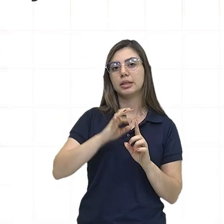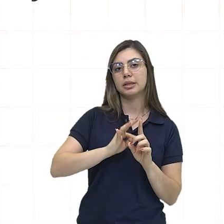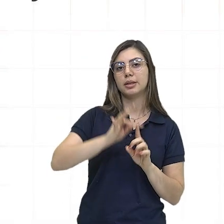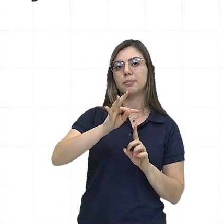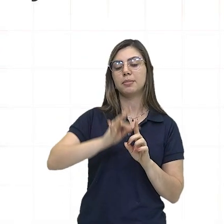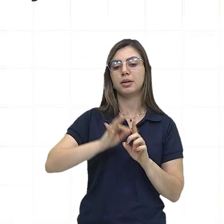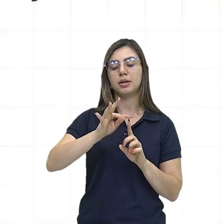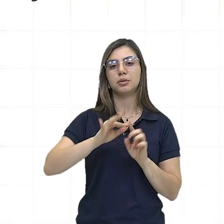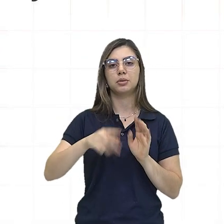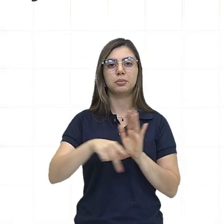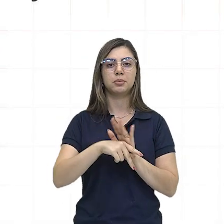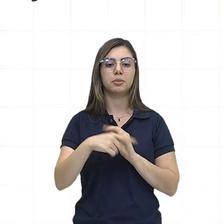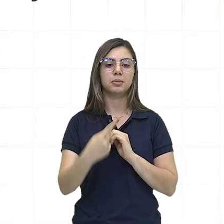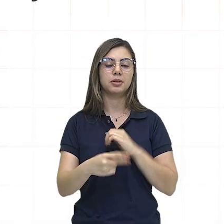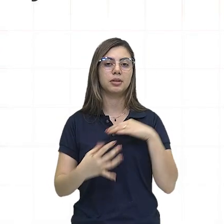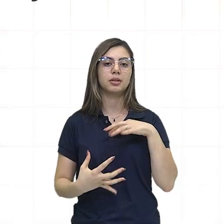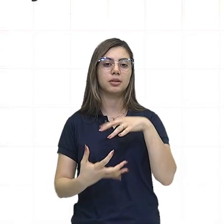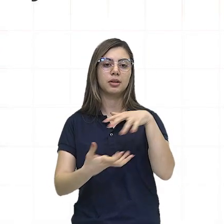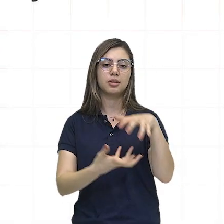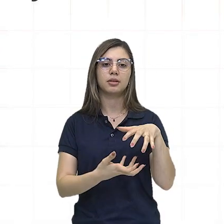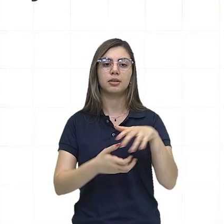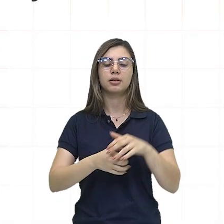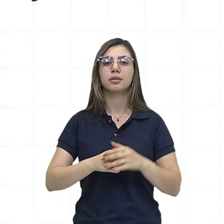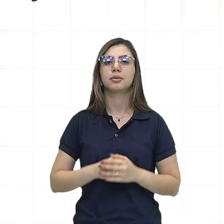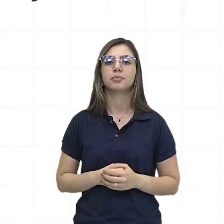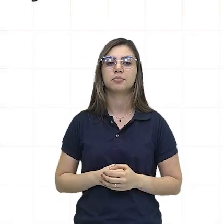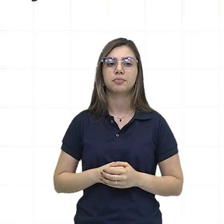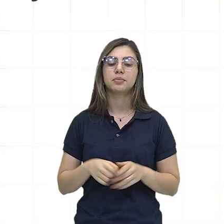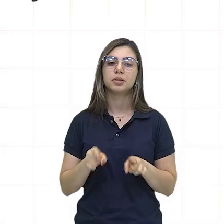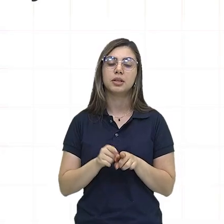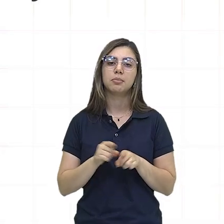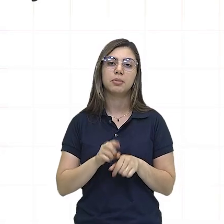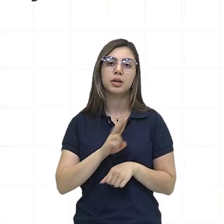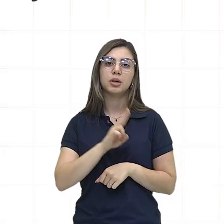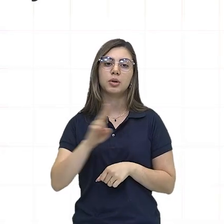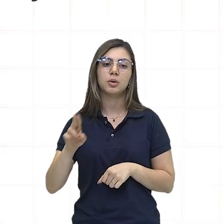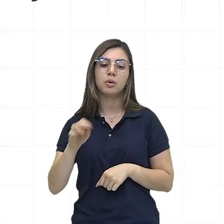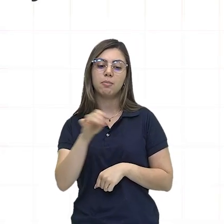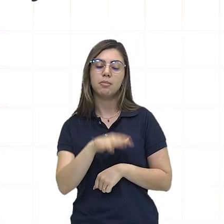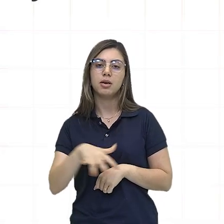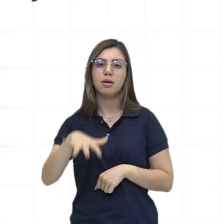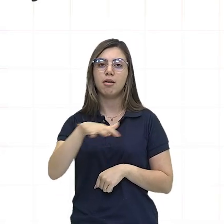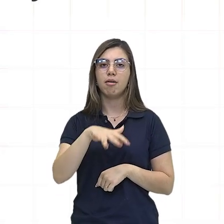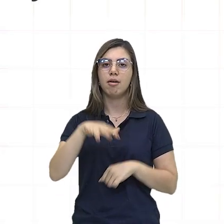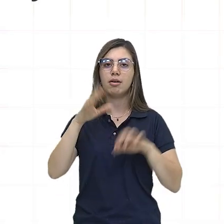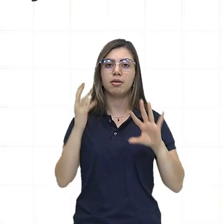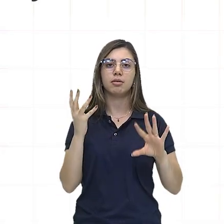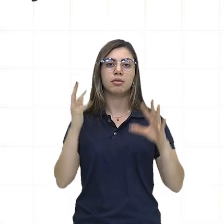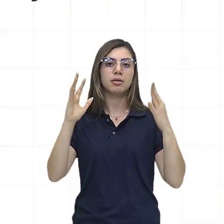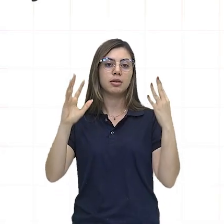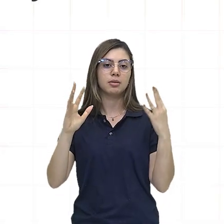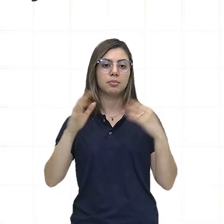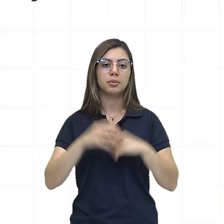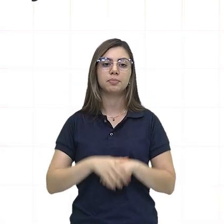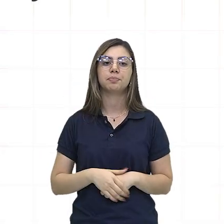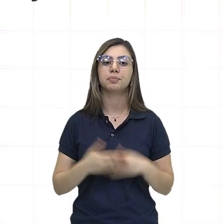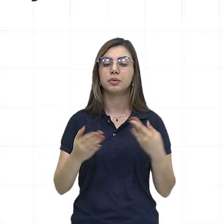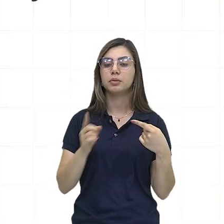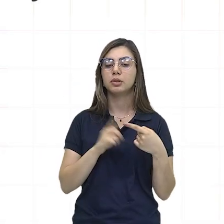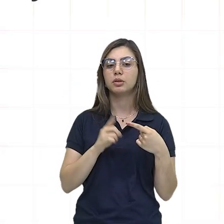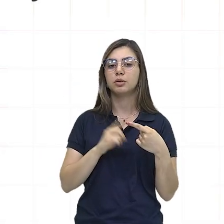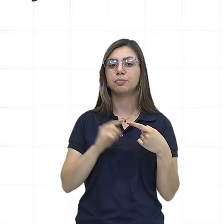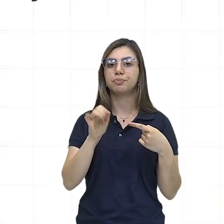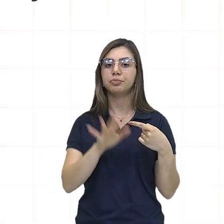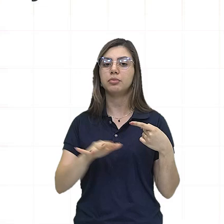zonas térmicas da Terra, que também são chamadas de zonas climáticas. As